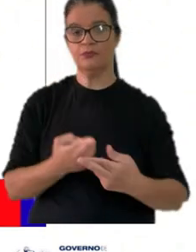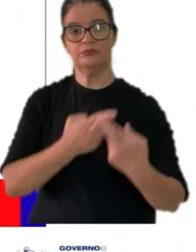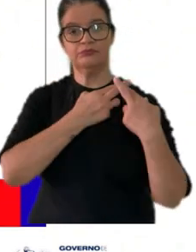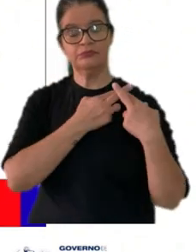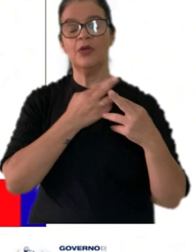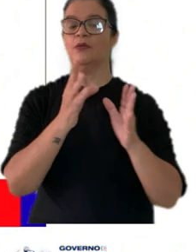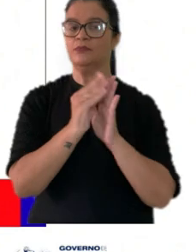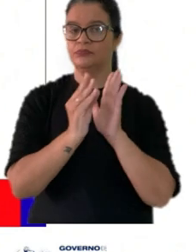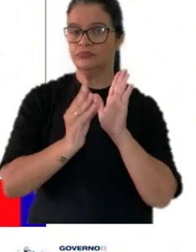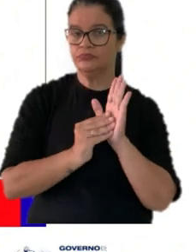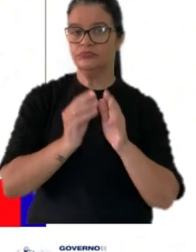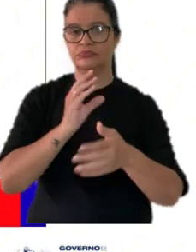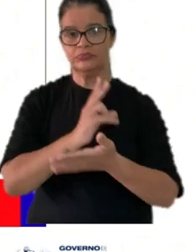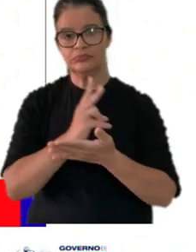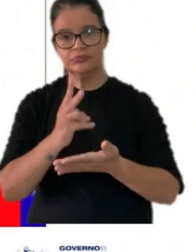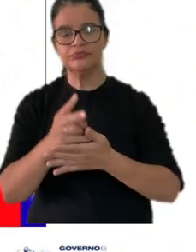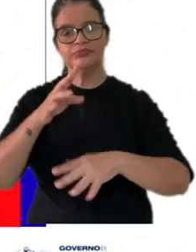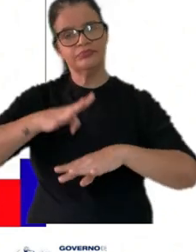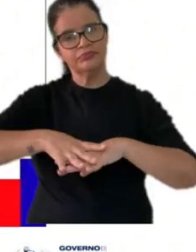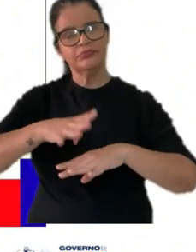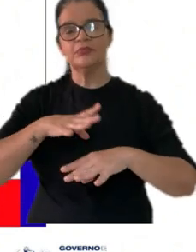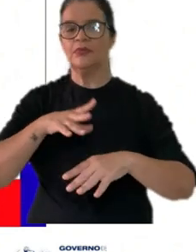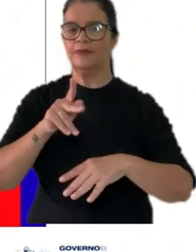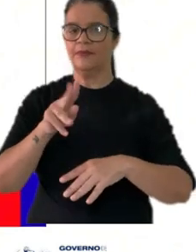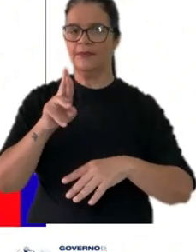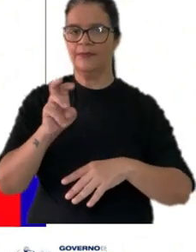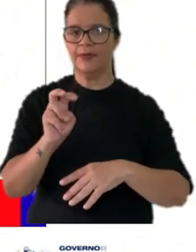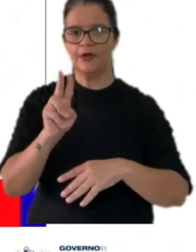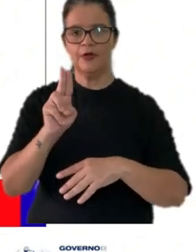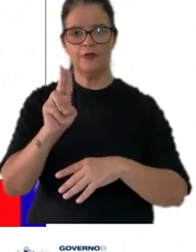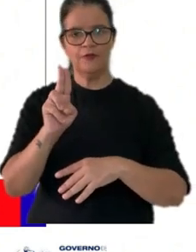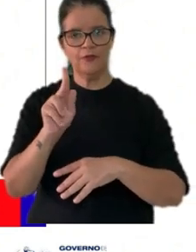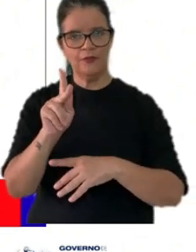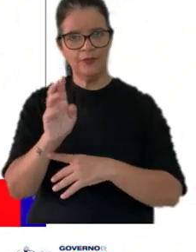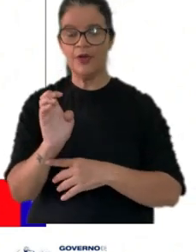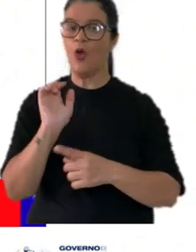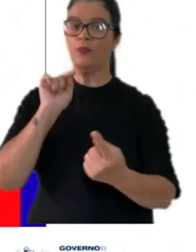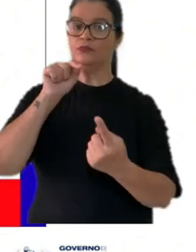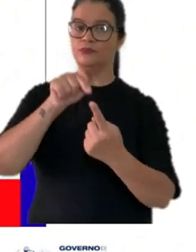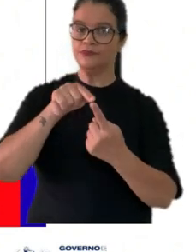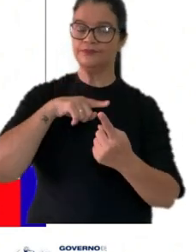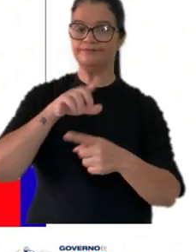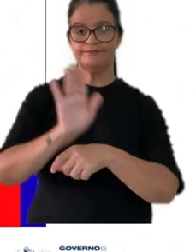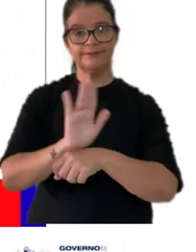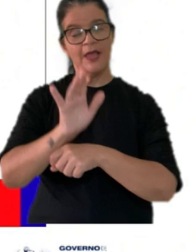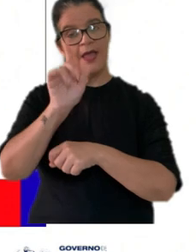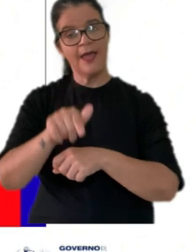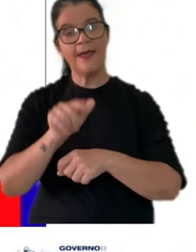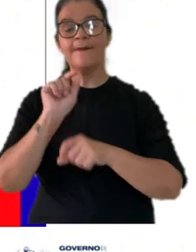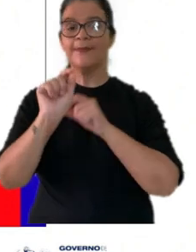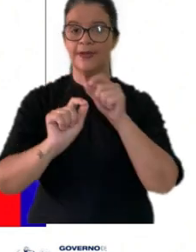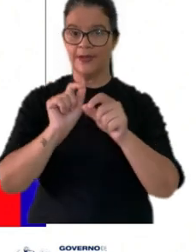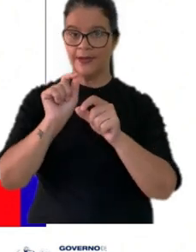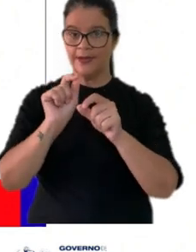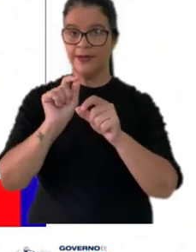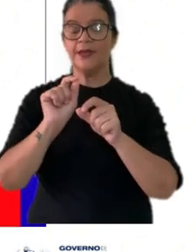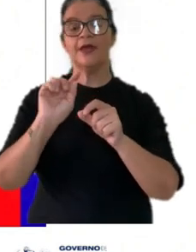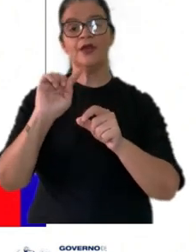componente curricular de matemática no Prevup a objetividade deste vídeo é para que possamos